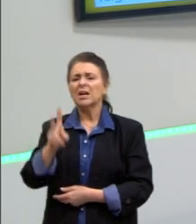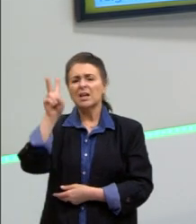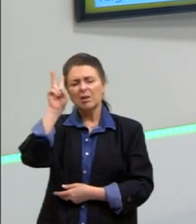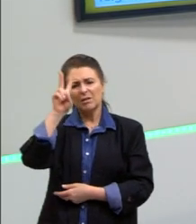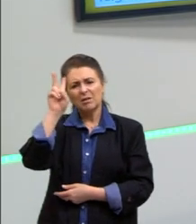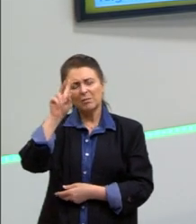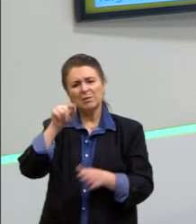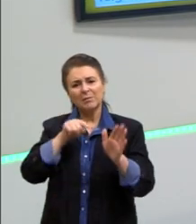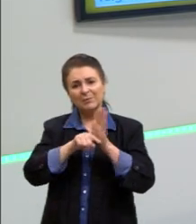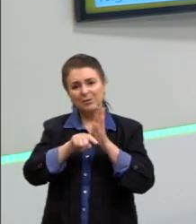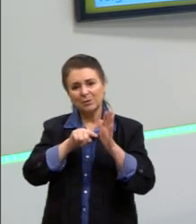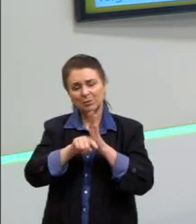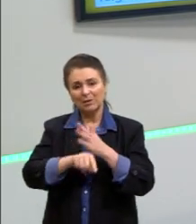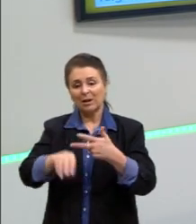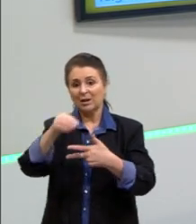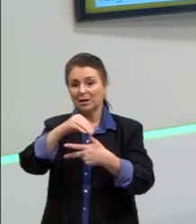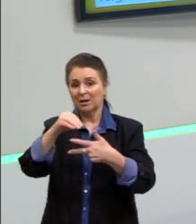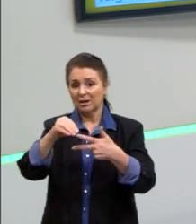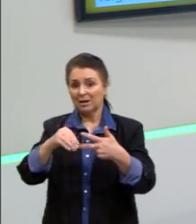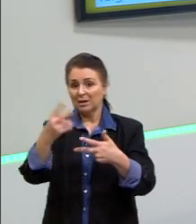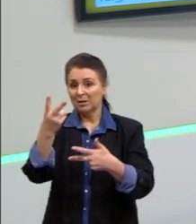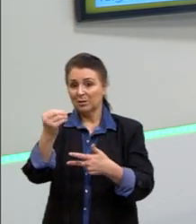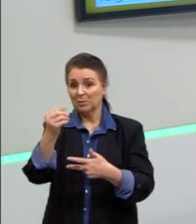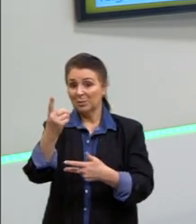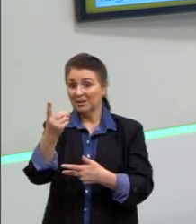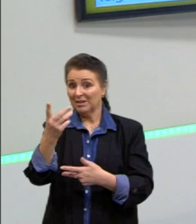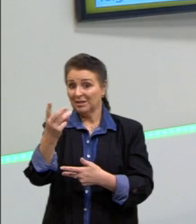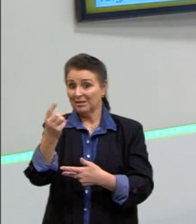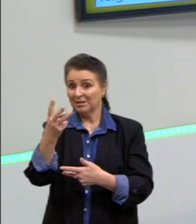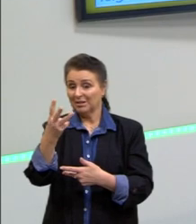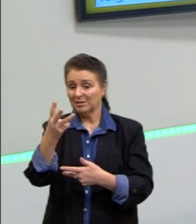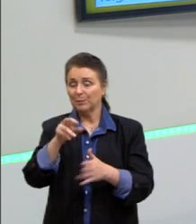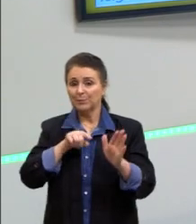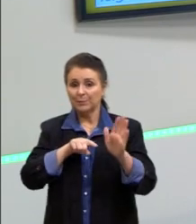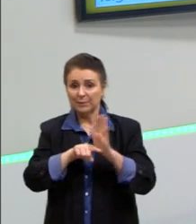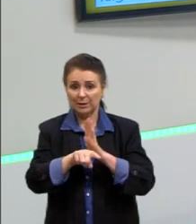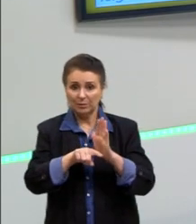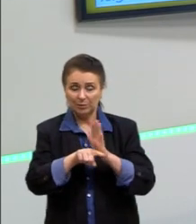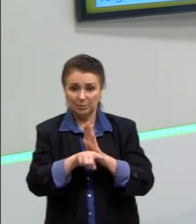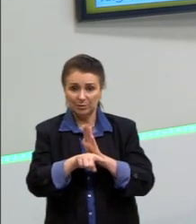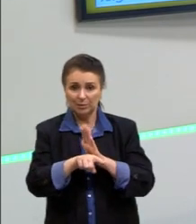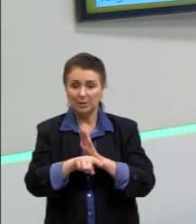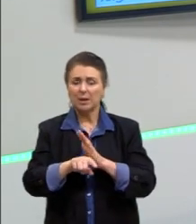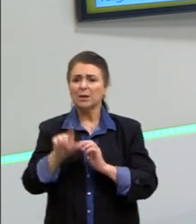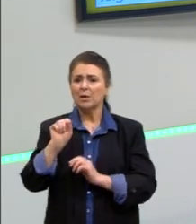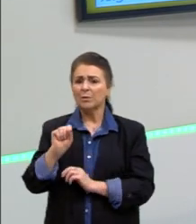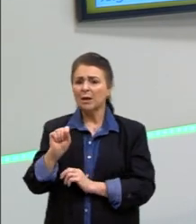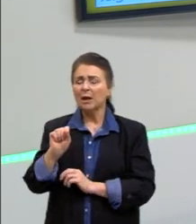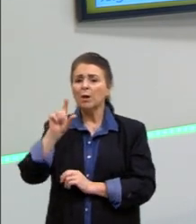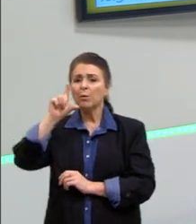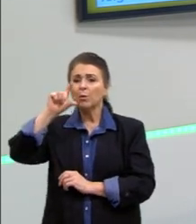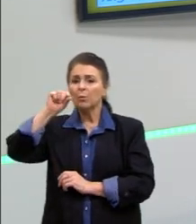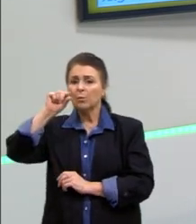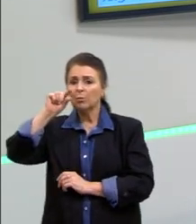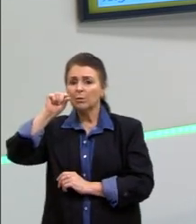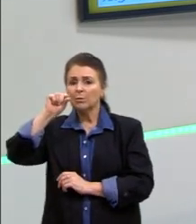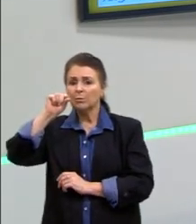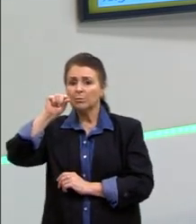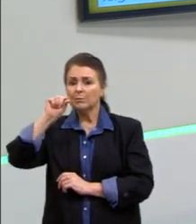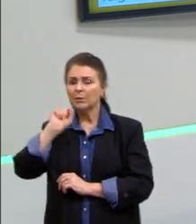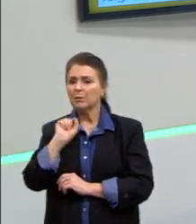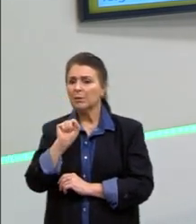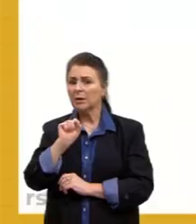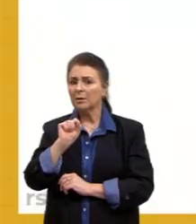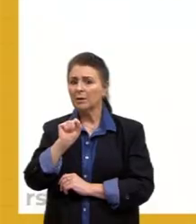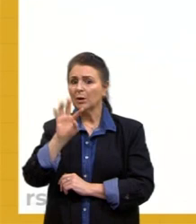de uma questão aí do Enem de 2013 que falava sobre Twitter que é uma coisa bem recente né E